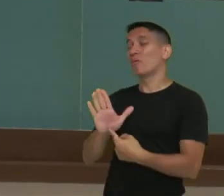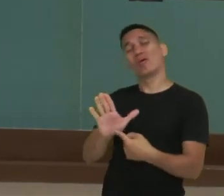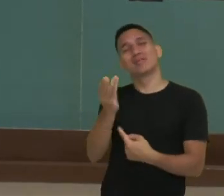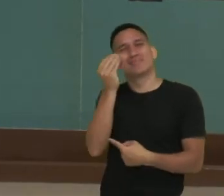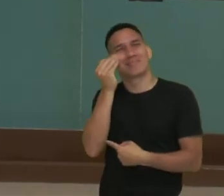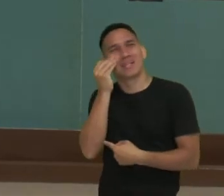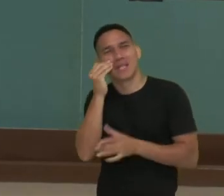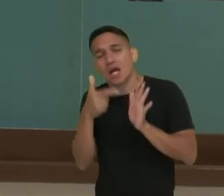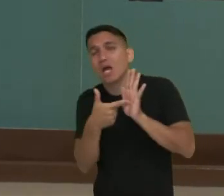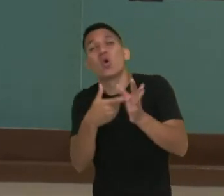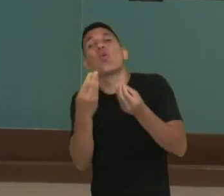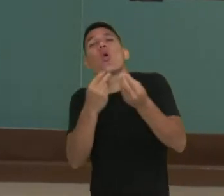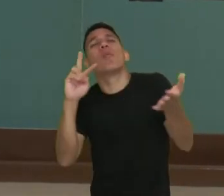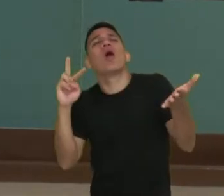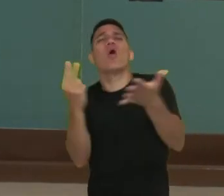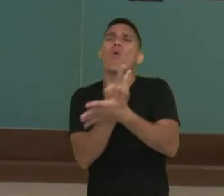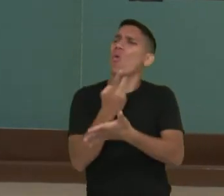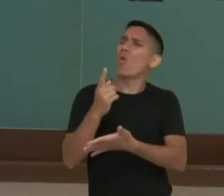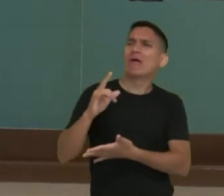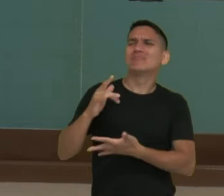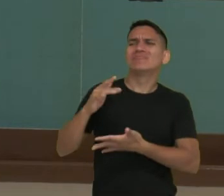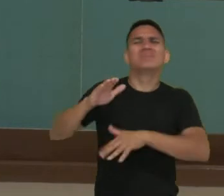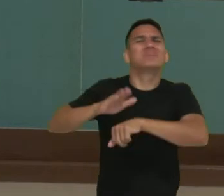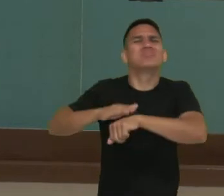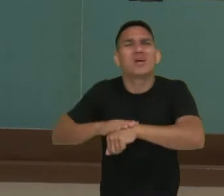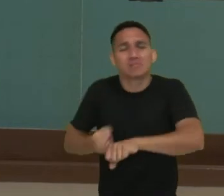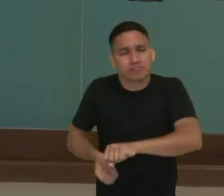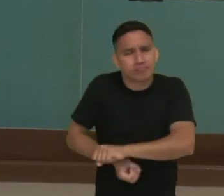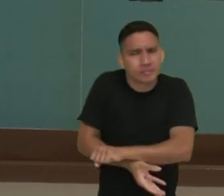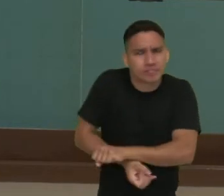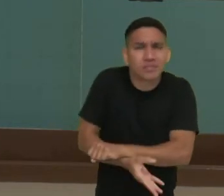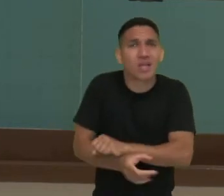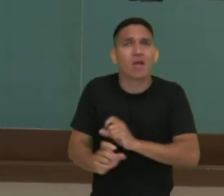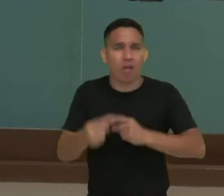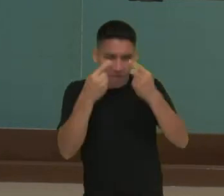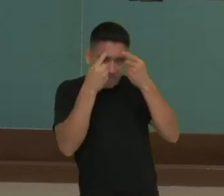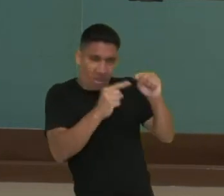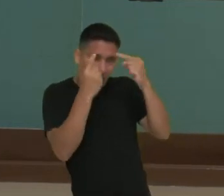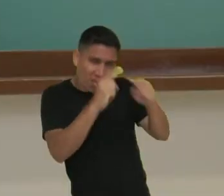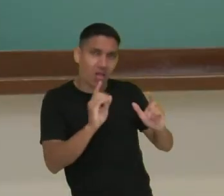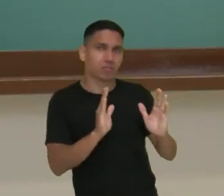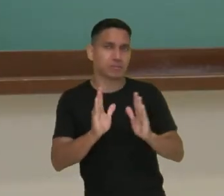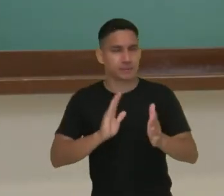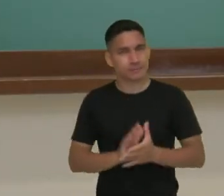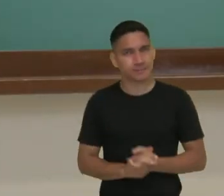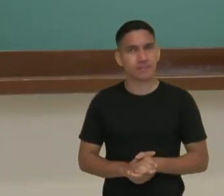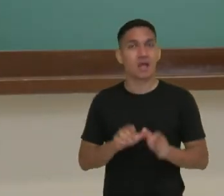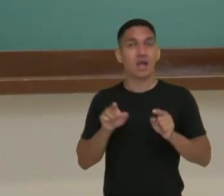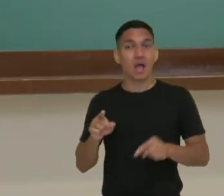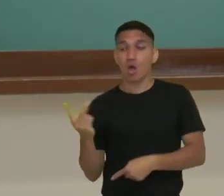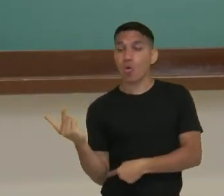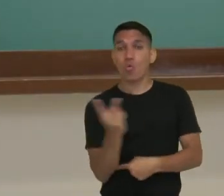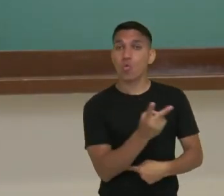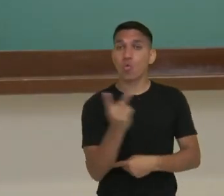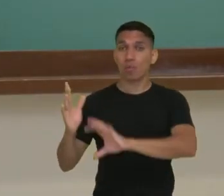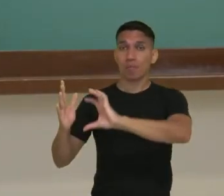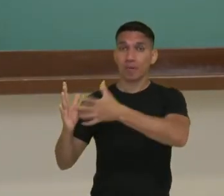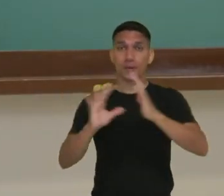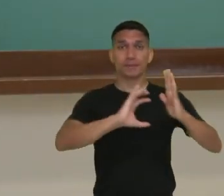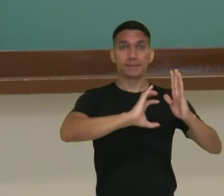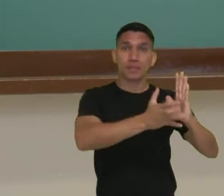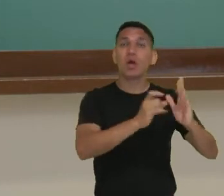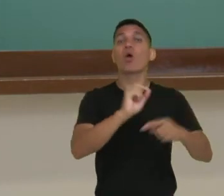de como que rolava, o que acontecia nessa fraude, nessa violência do período. Esses 2 partidos,